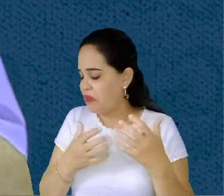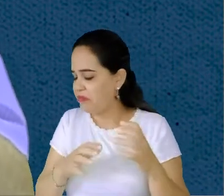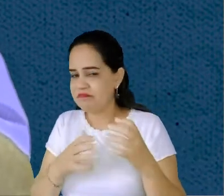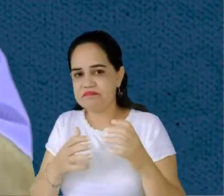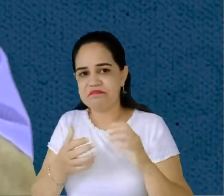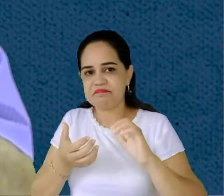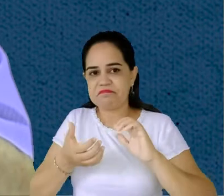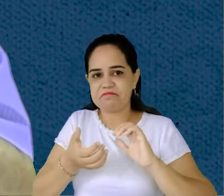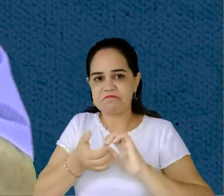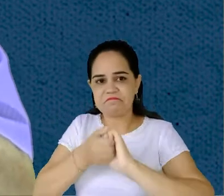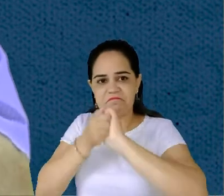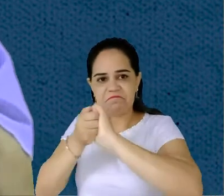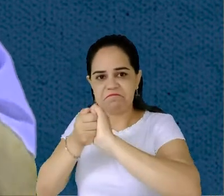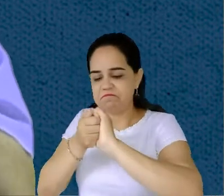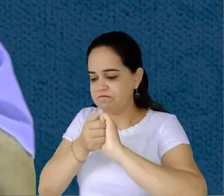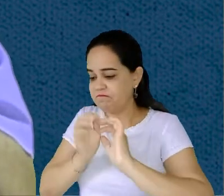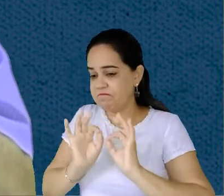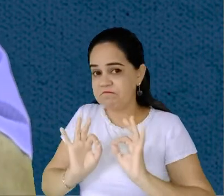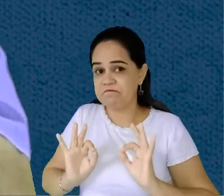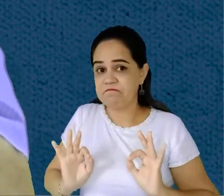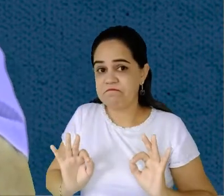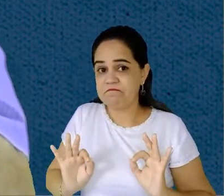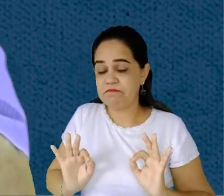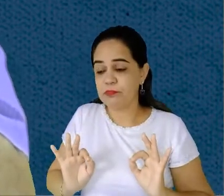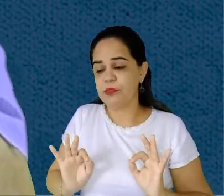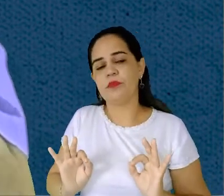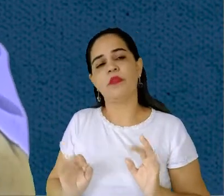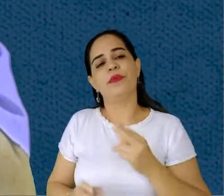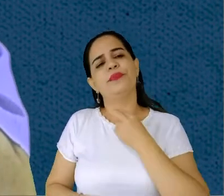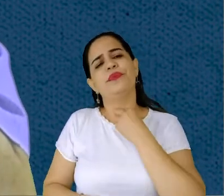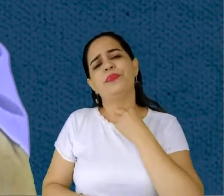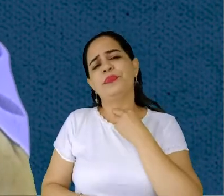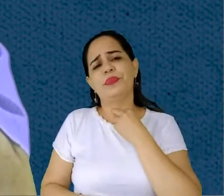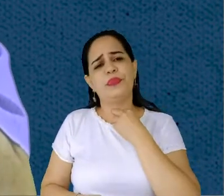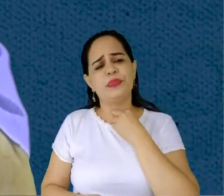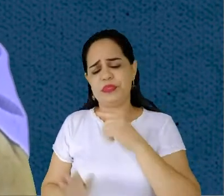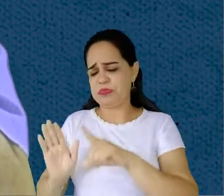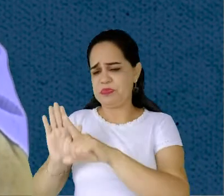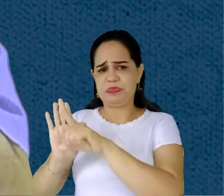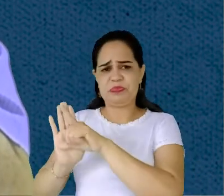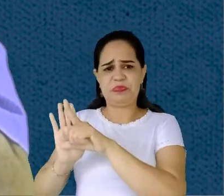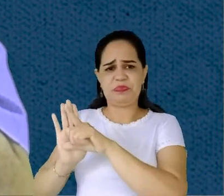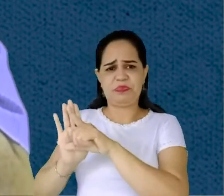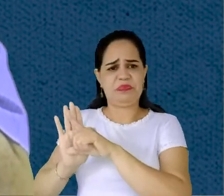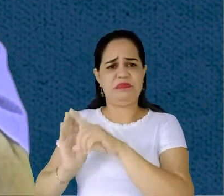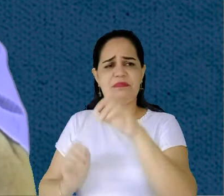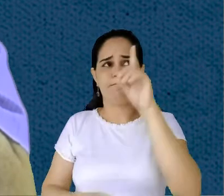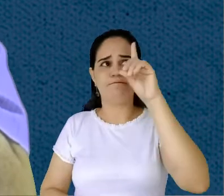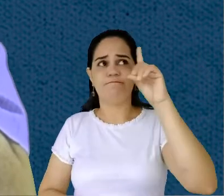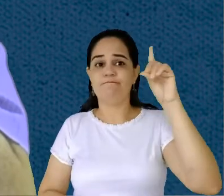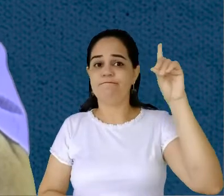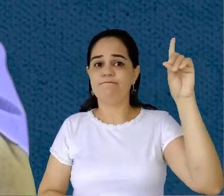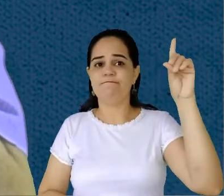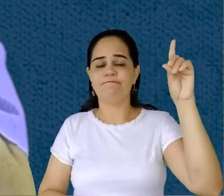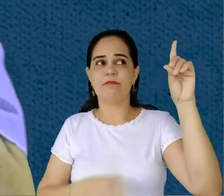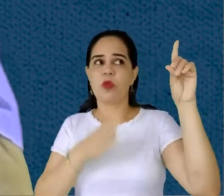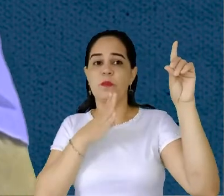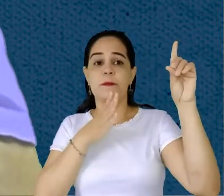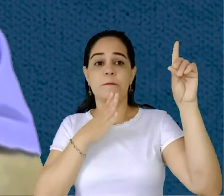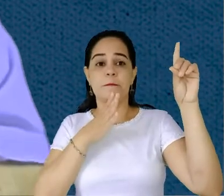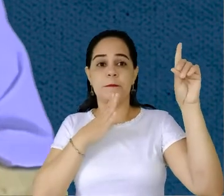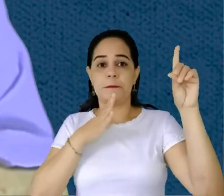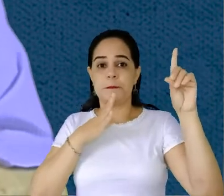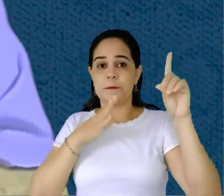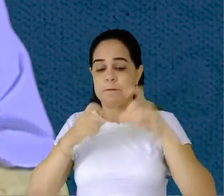pessoas simplesmente se juntam e começam a viver. Isso é uma união que não está legalizada e